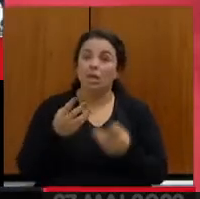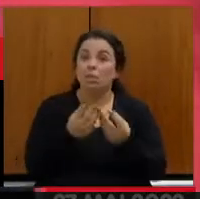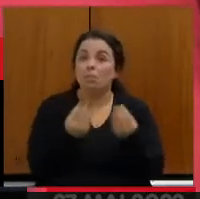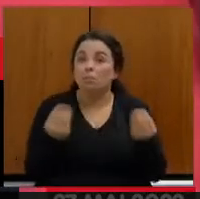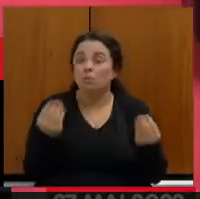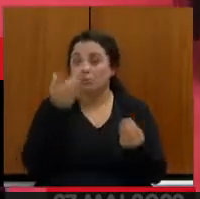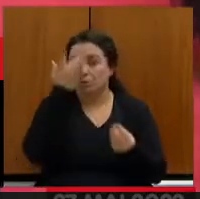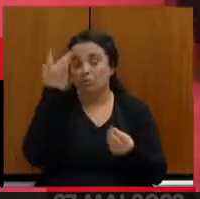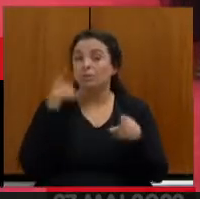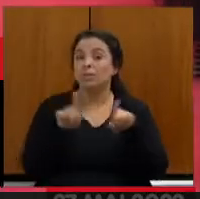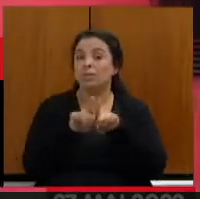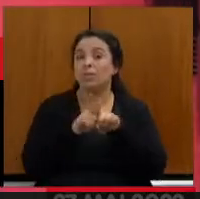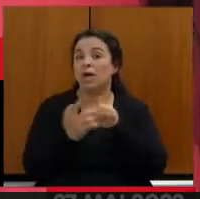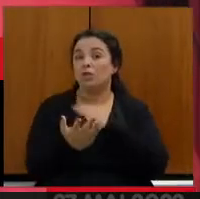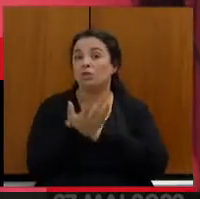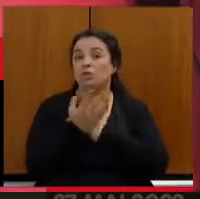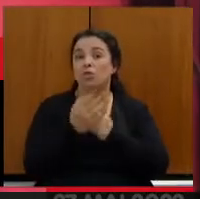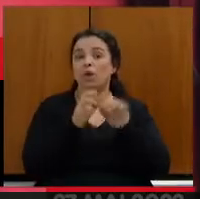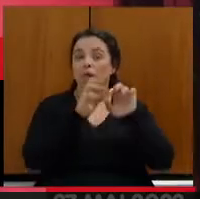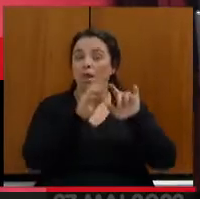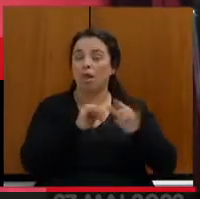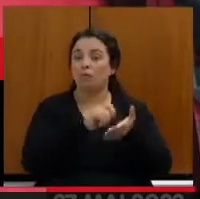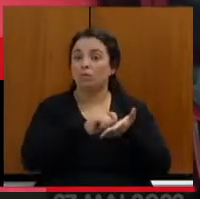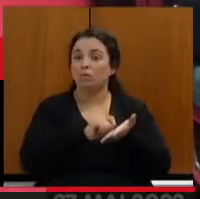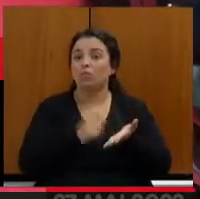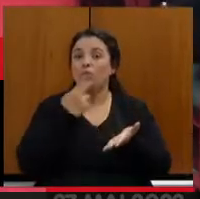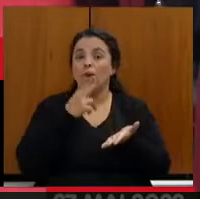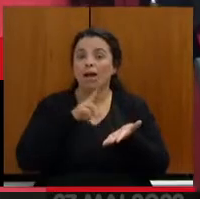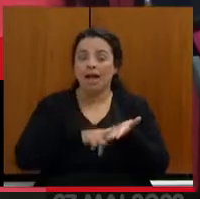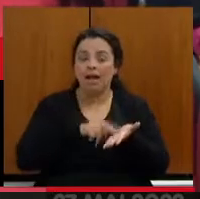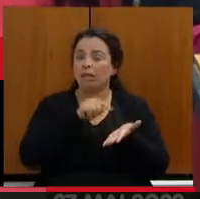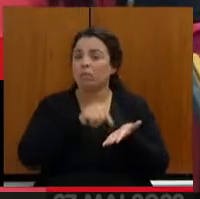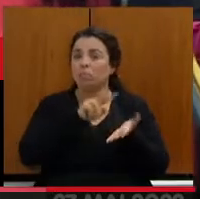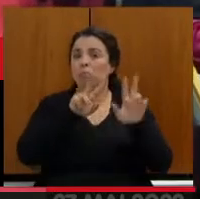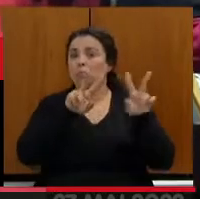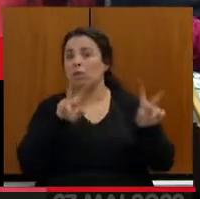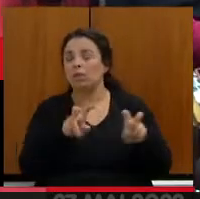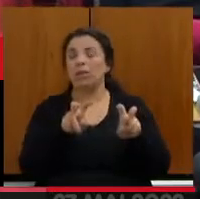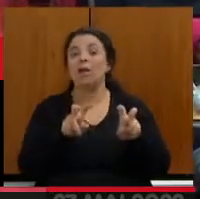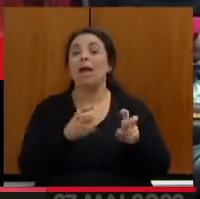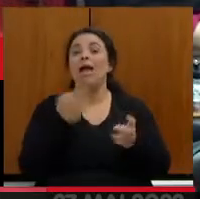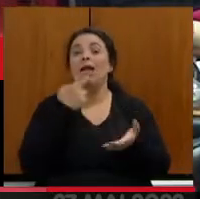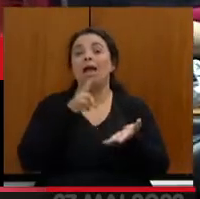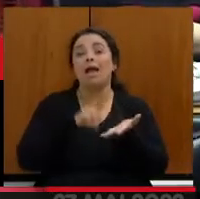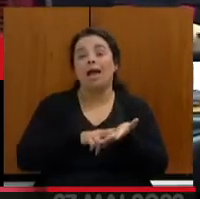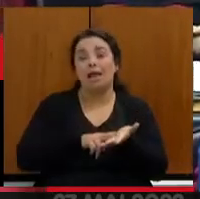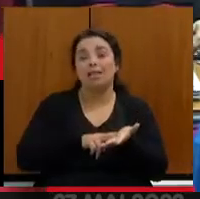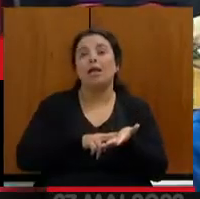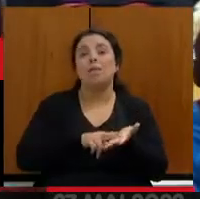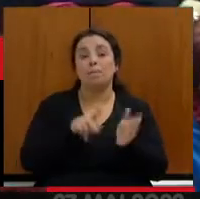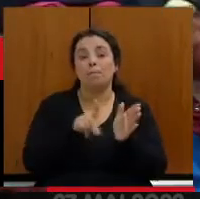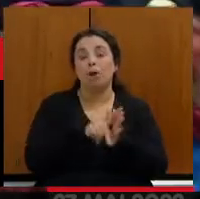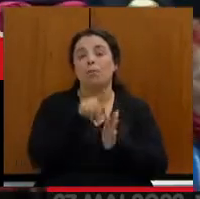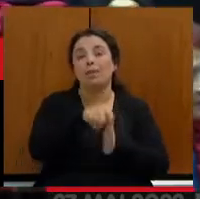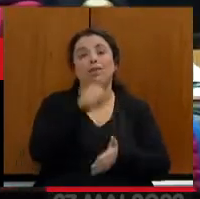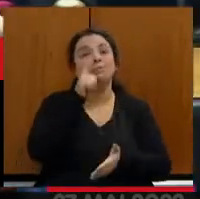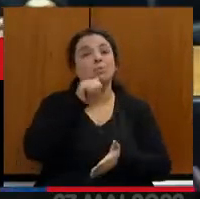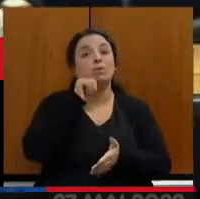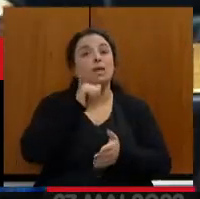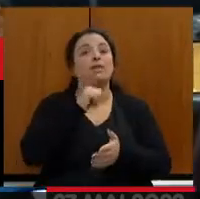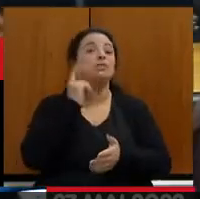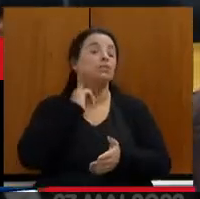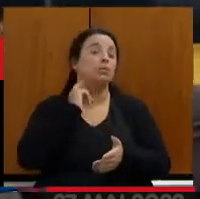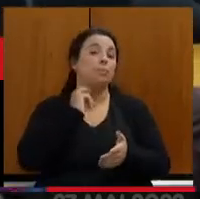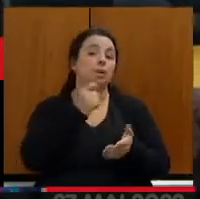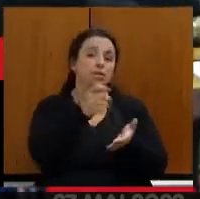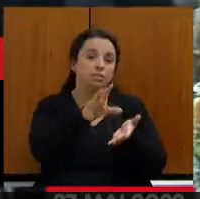construção de uma carta chamada carta das mulheres de minas que farei a leitura no